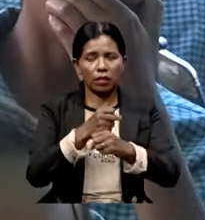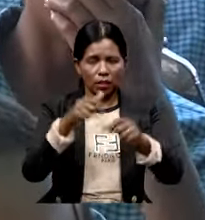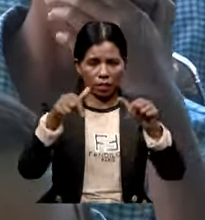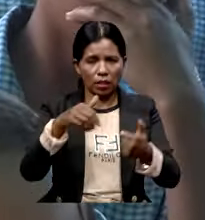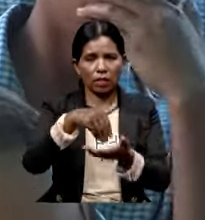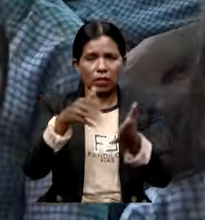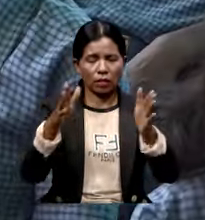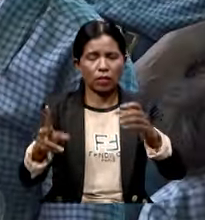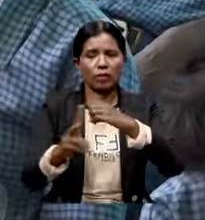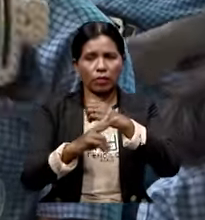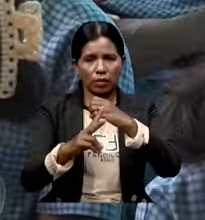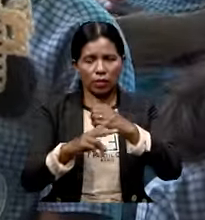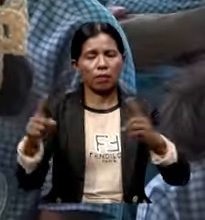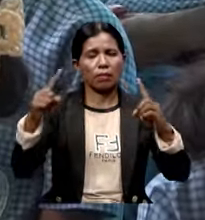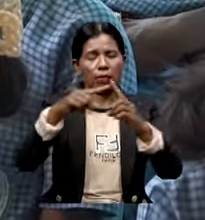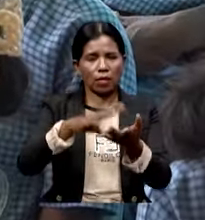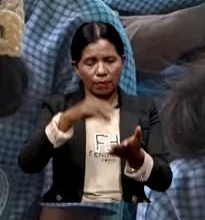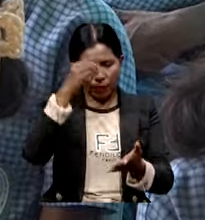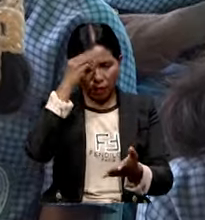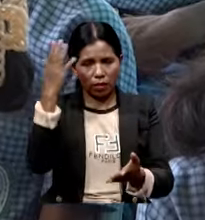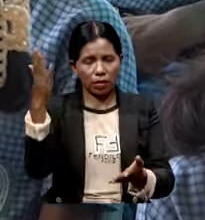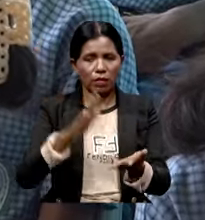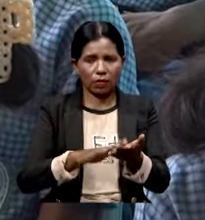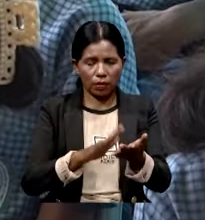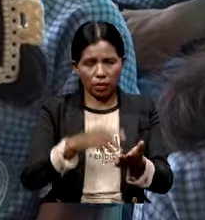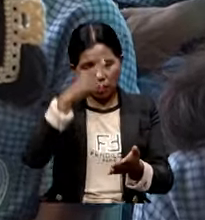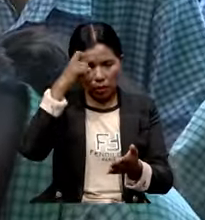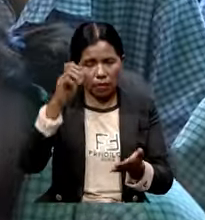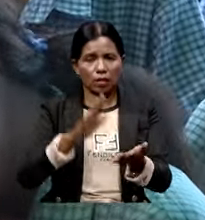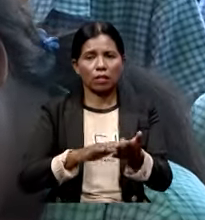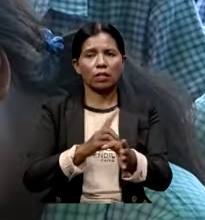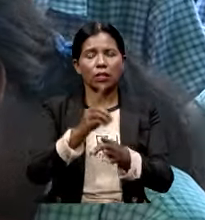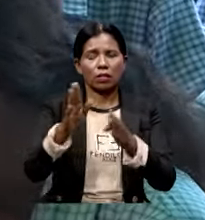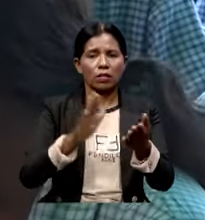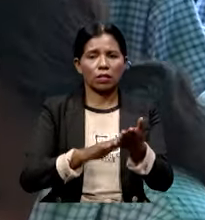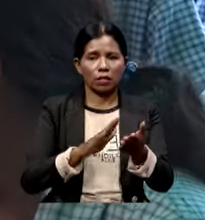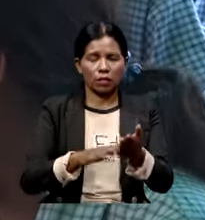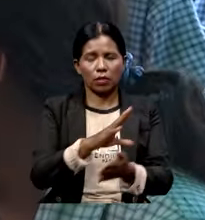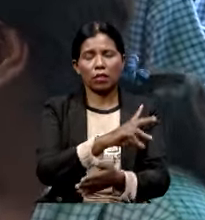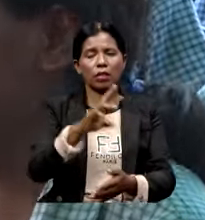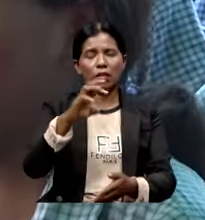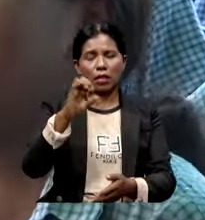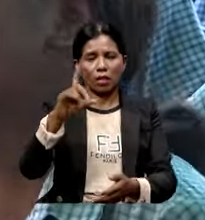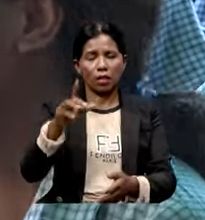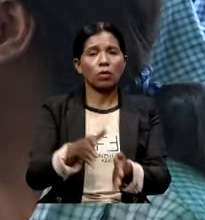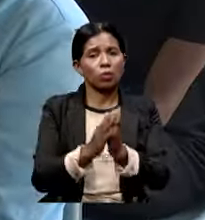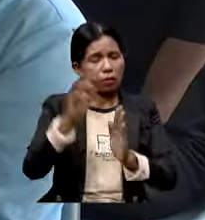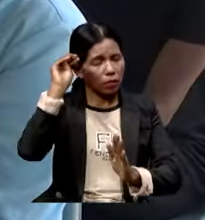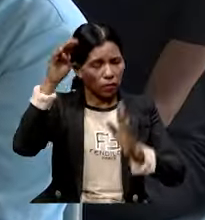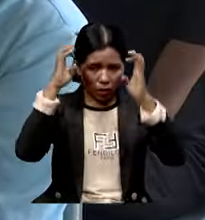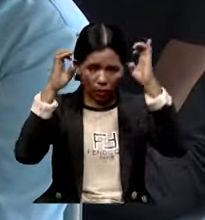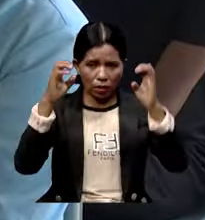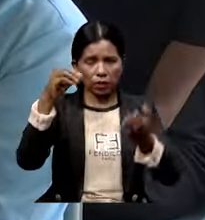Barak maksai vítima, ba ensino aprendizagem. Tambane, diretor Escola Nossa Senhora de Fátima Railaco ne, usu Ministério da Educação,